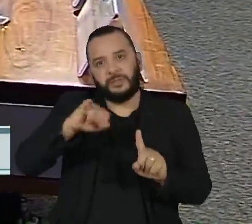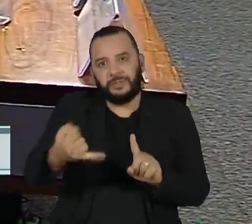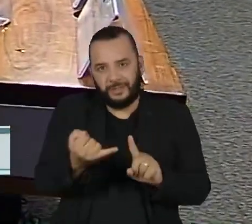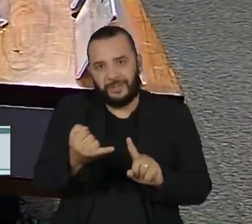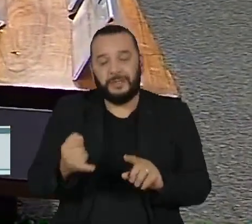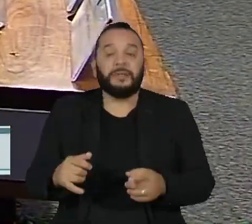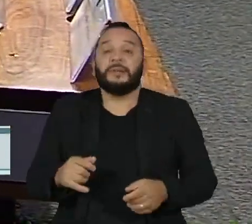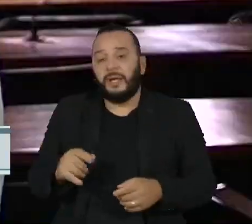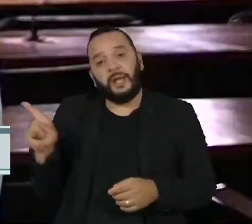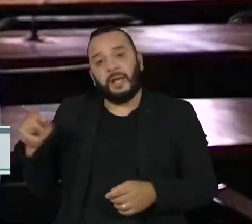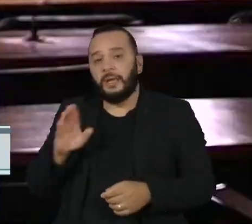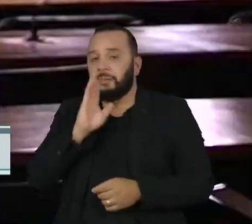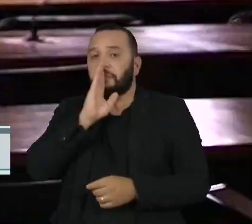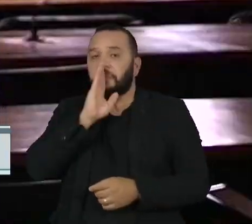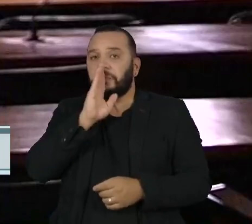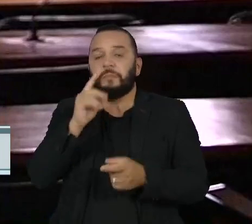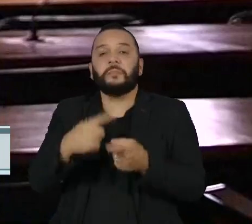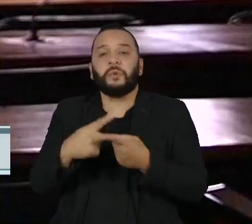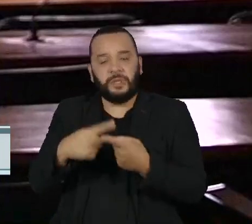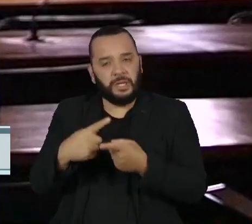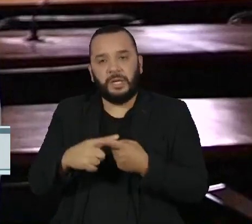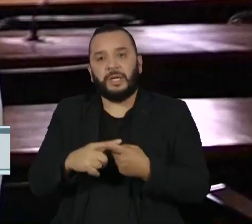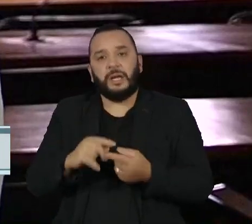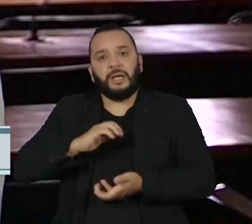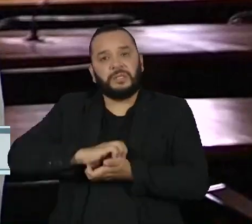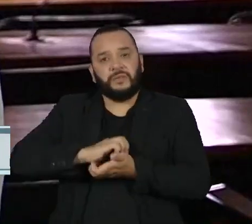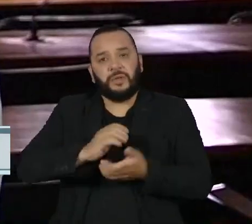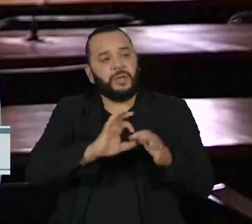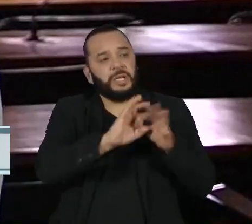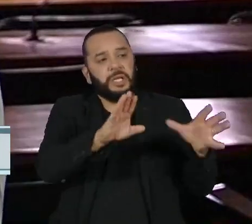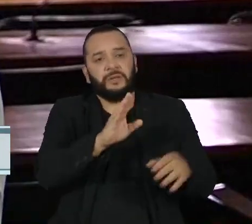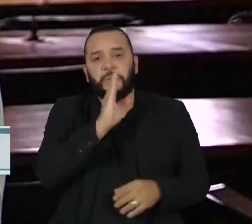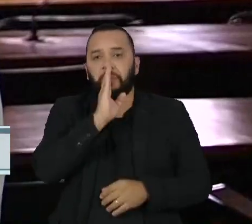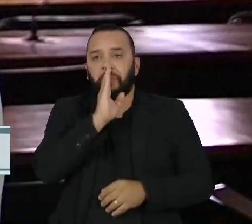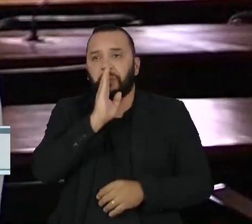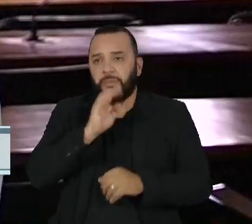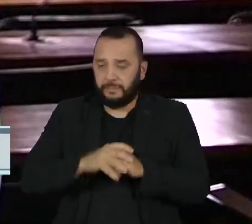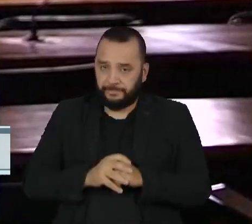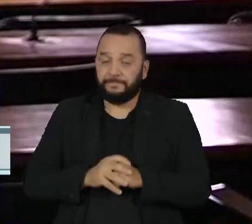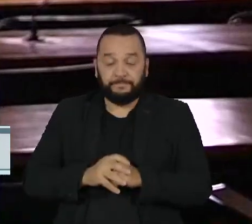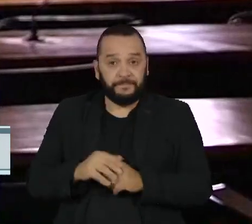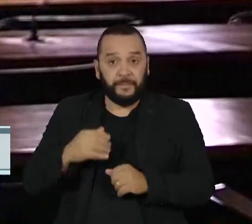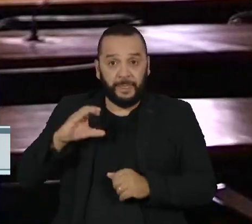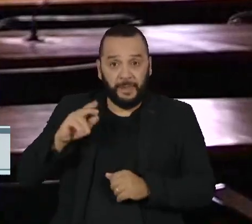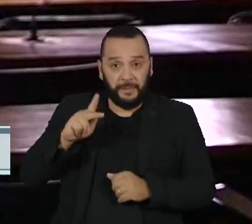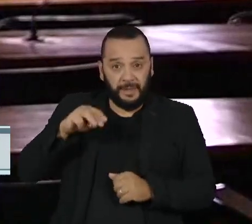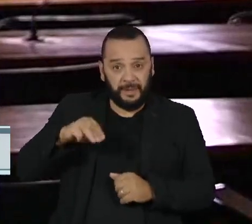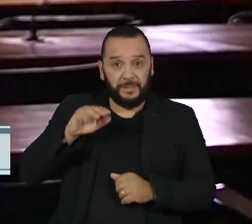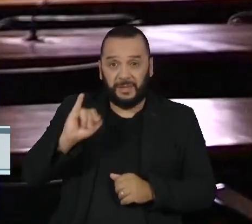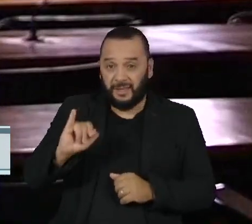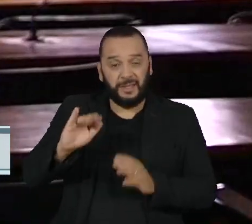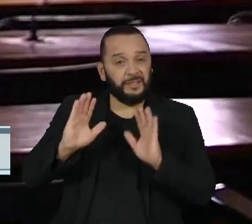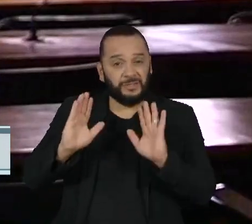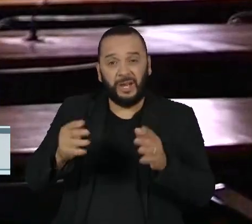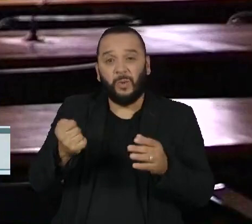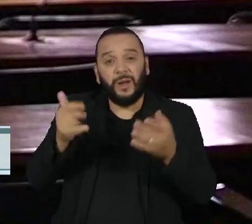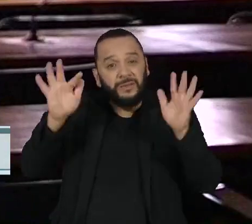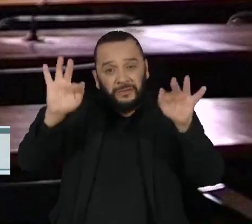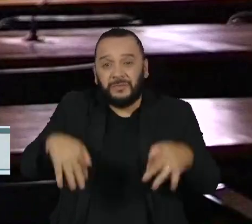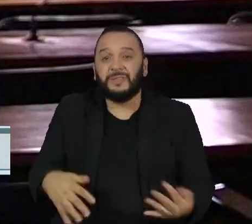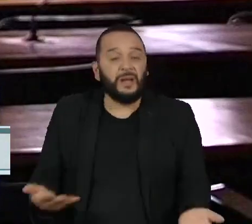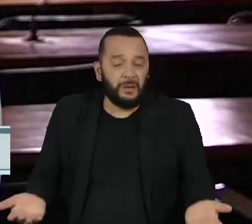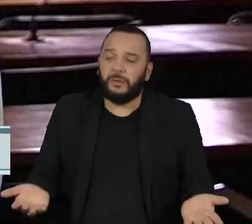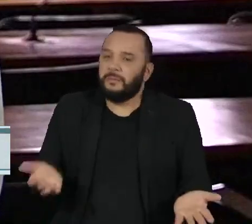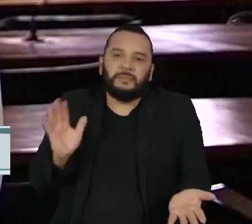Corpus do supremo a cpmi caminha para uma reta final sem um acordo sobre qual será o resultado da